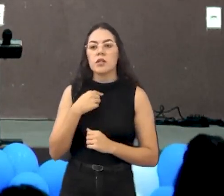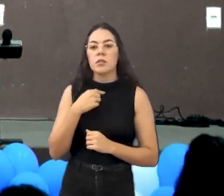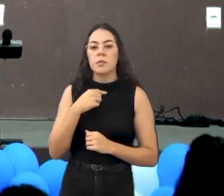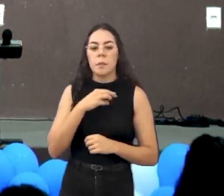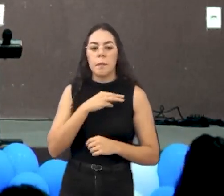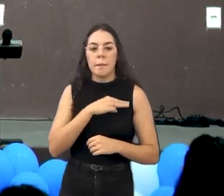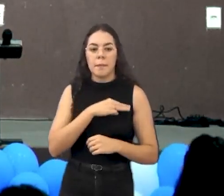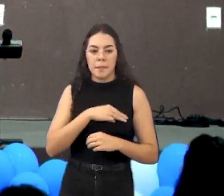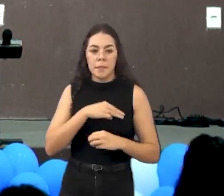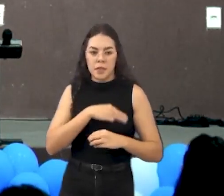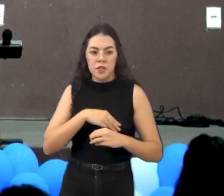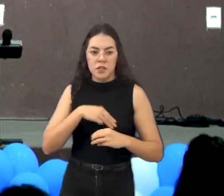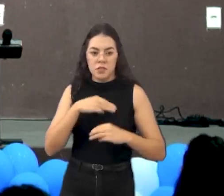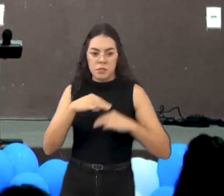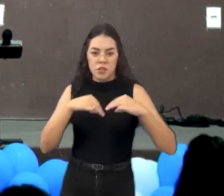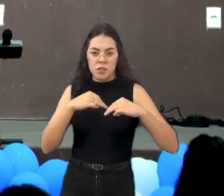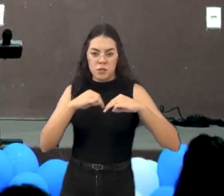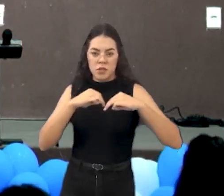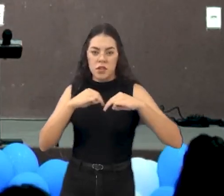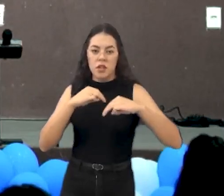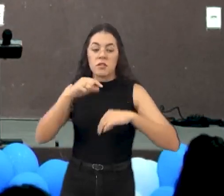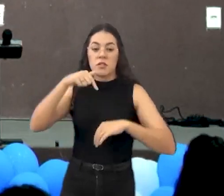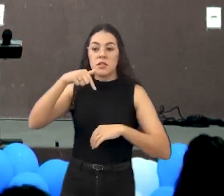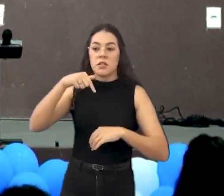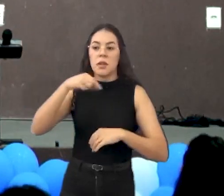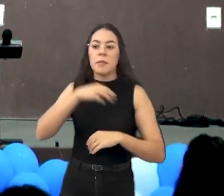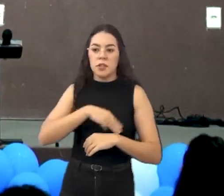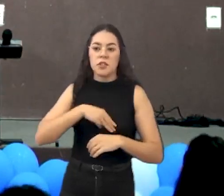ministério. No início eu era mais intrépido.